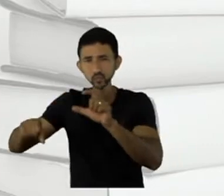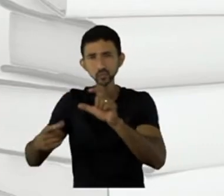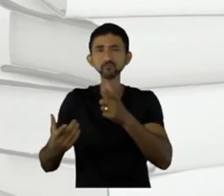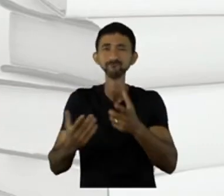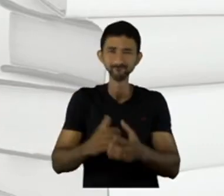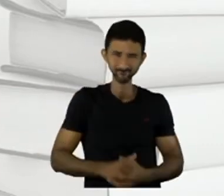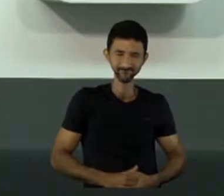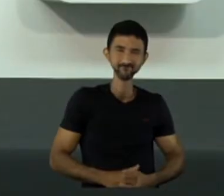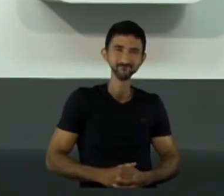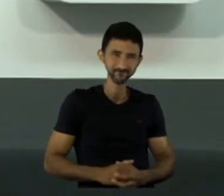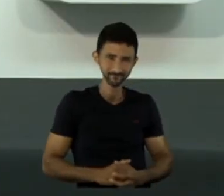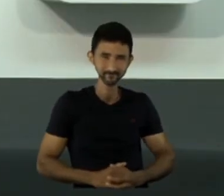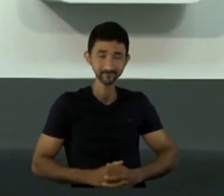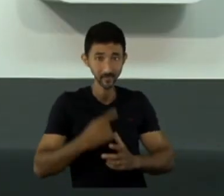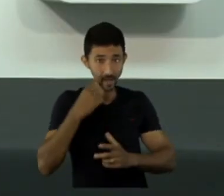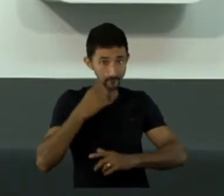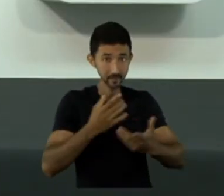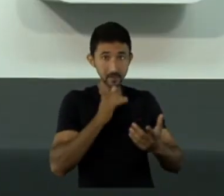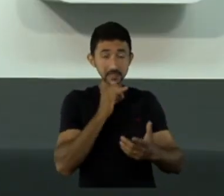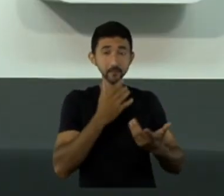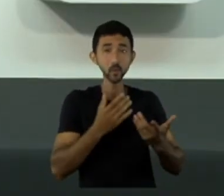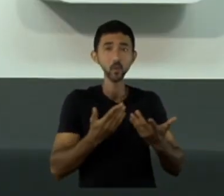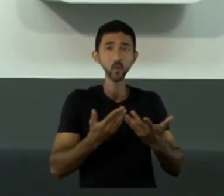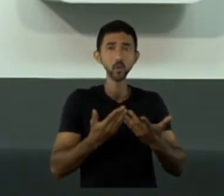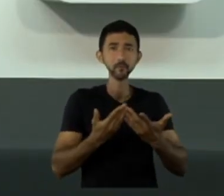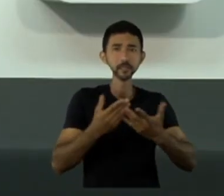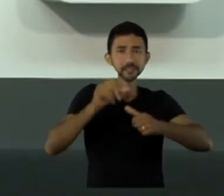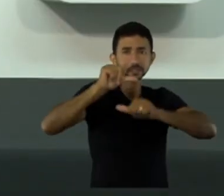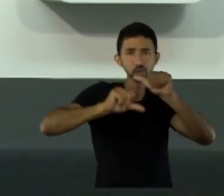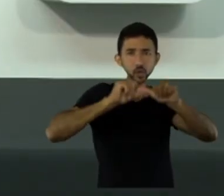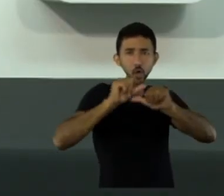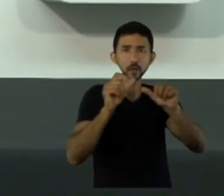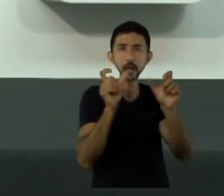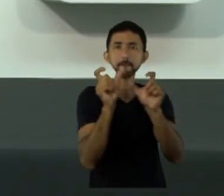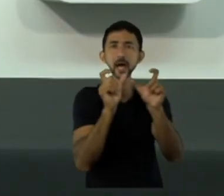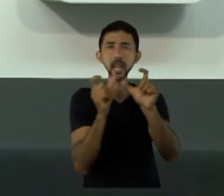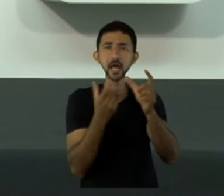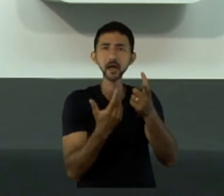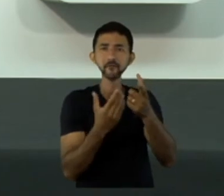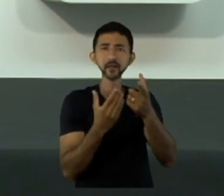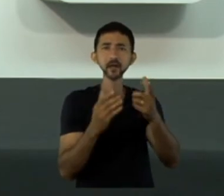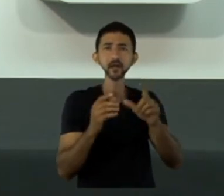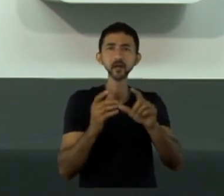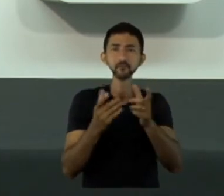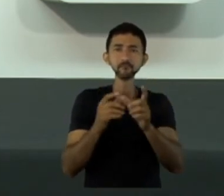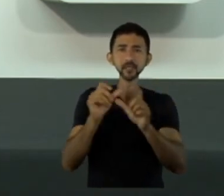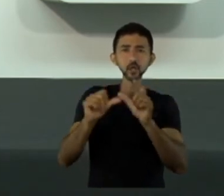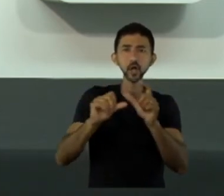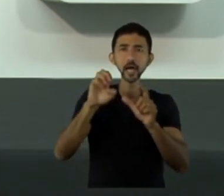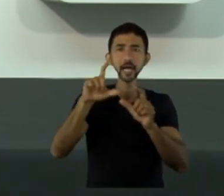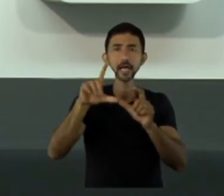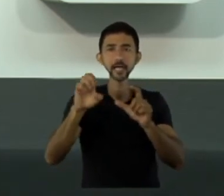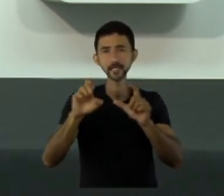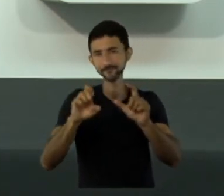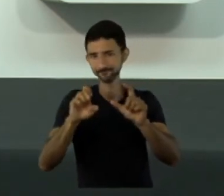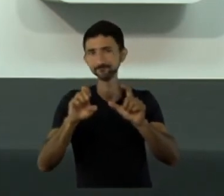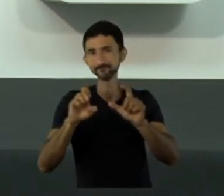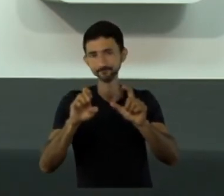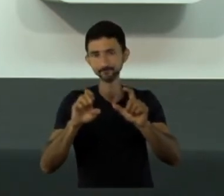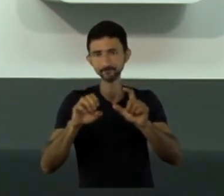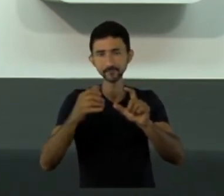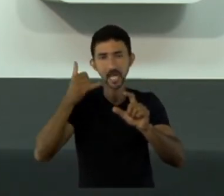frase. Foi o que nós acabamos de ver. Nós podemos substituir a palavra curupira pelo pronome ele. Então,